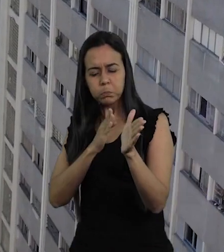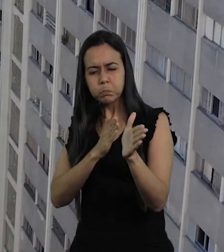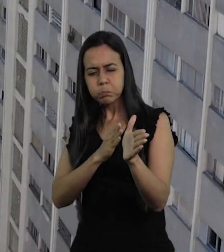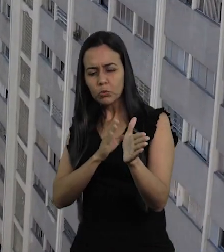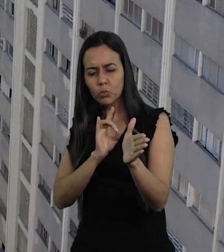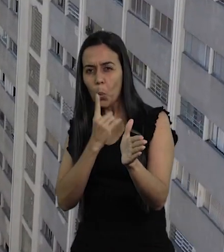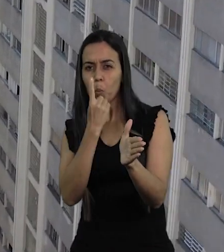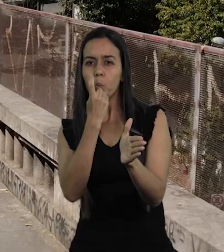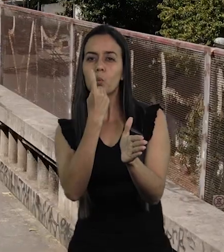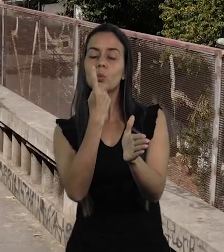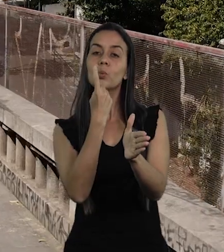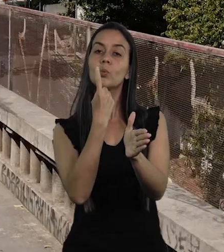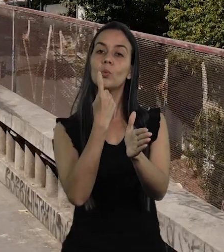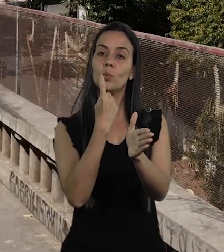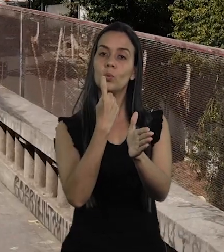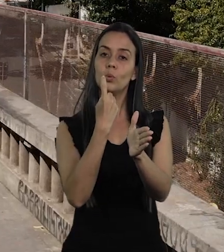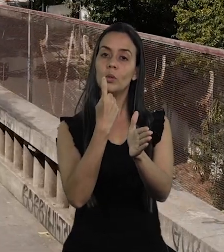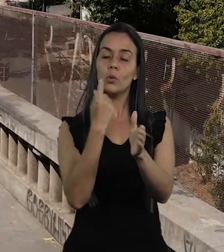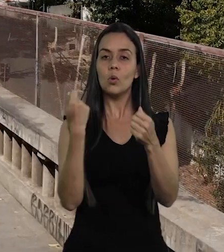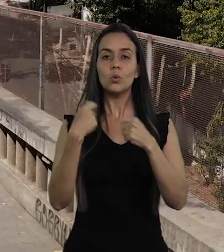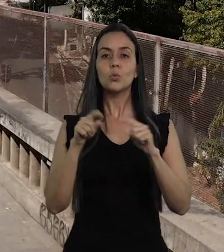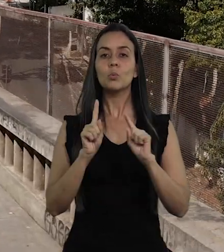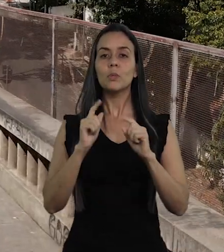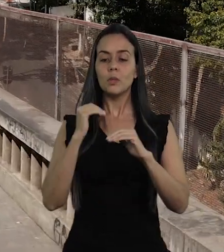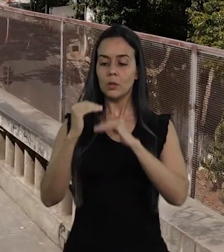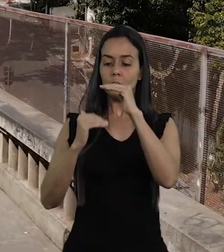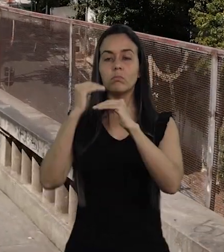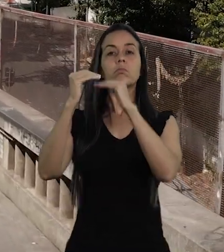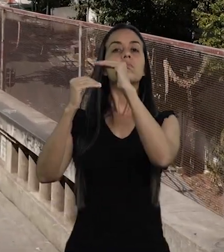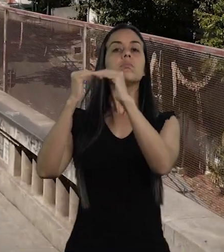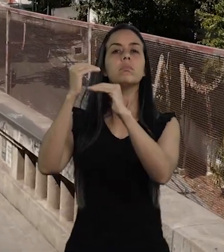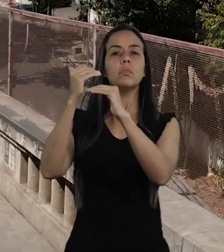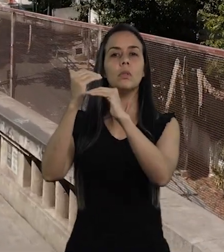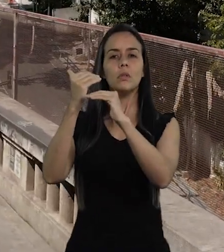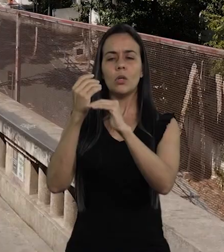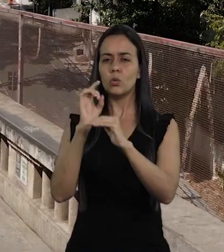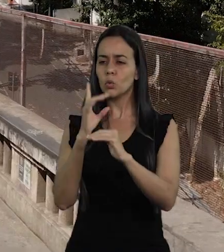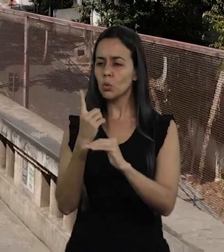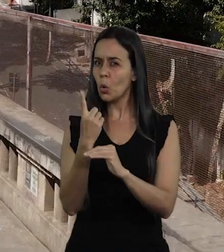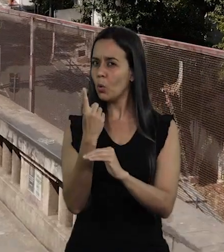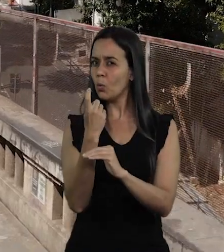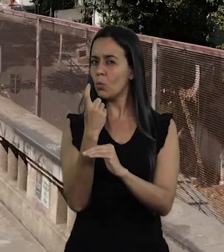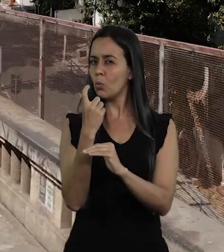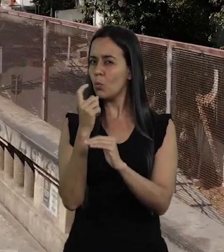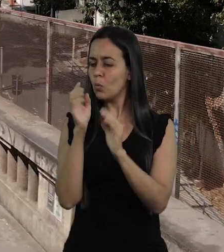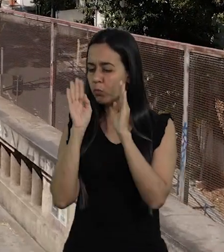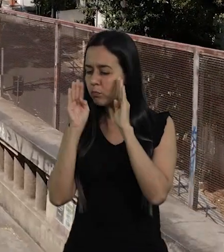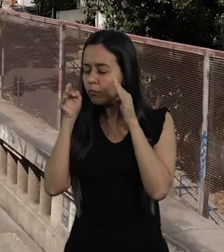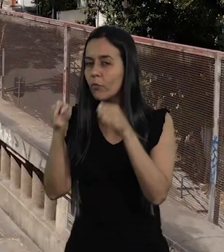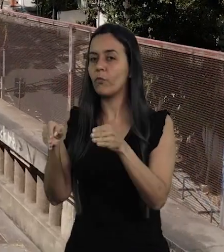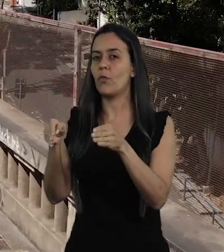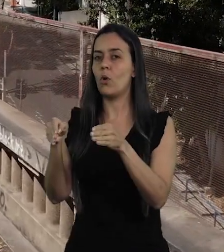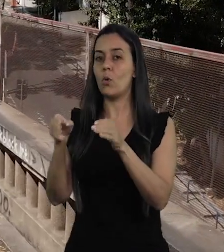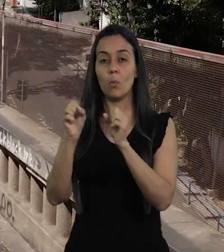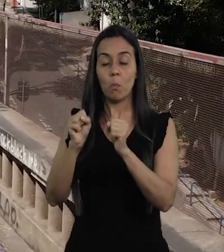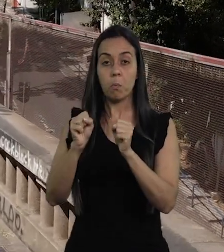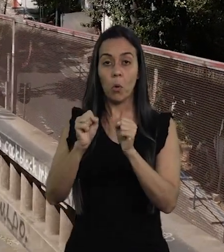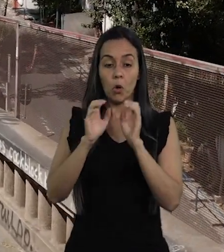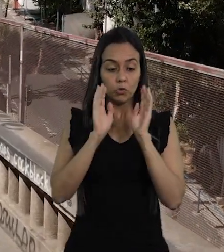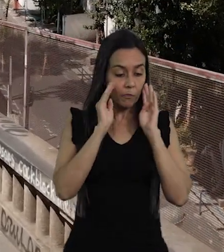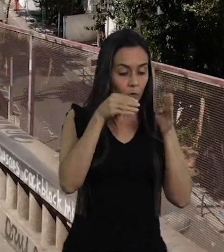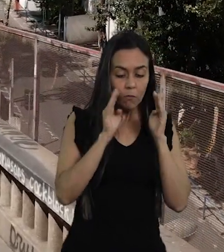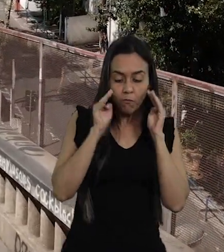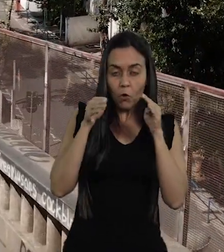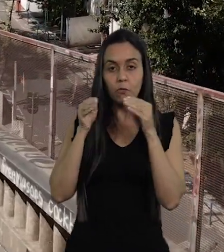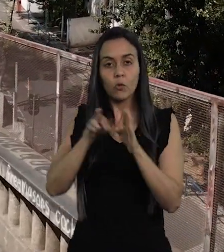não preciso desse progresso linear para demonstrar a minha liberdade artística, né? Tudo isso permite, então, uma criatividade